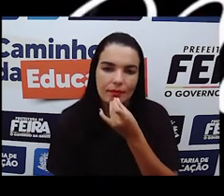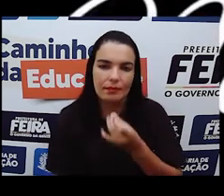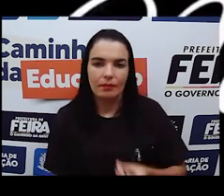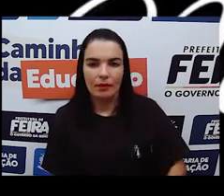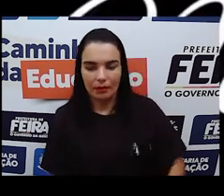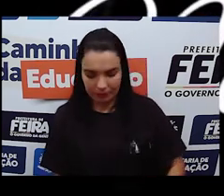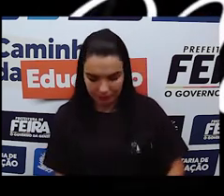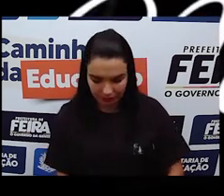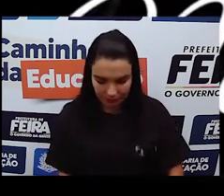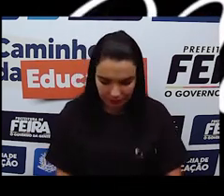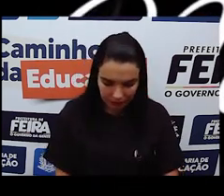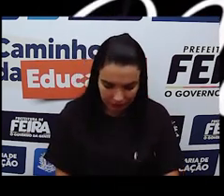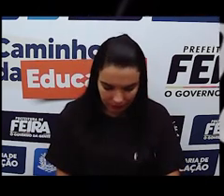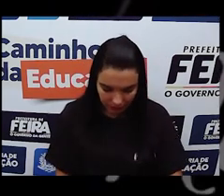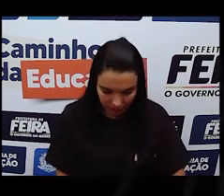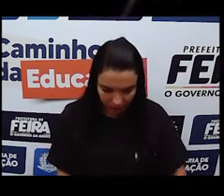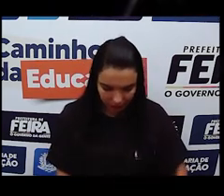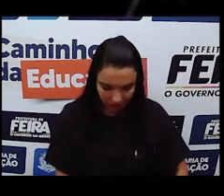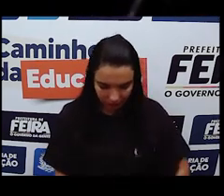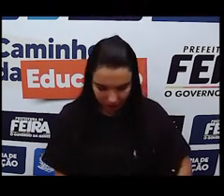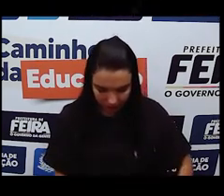nos olhando